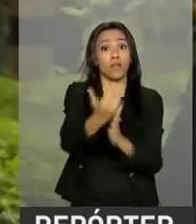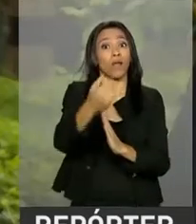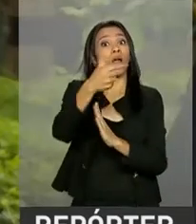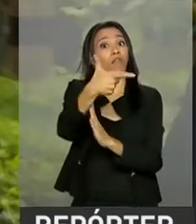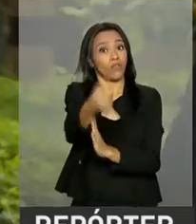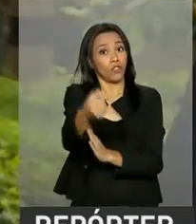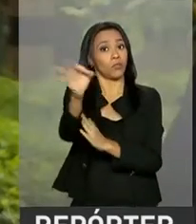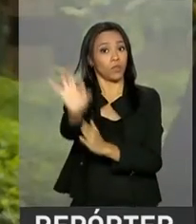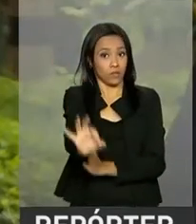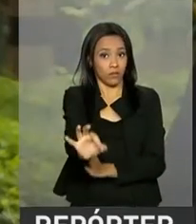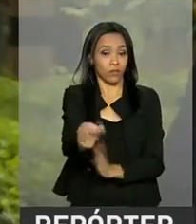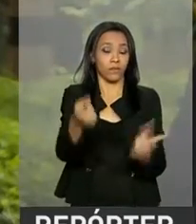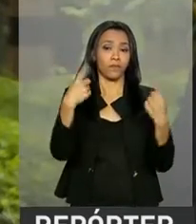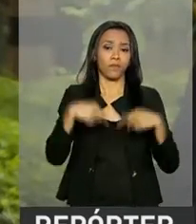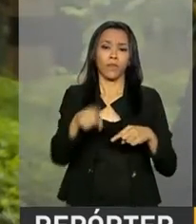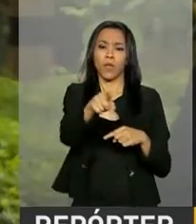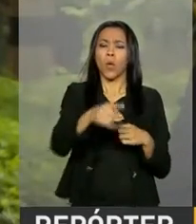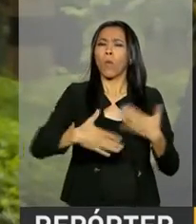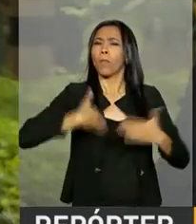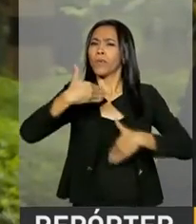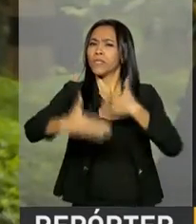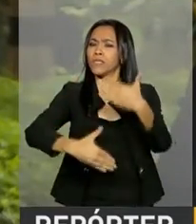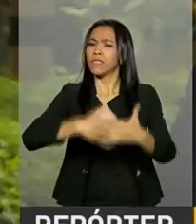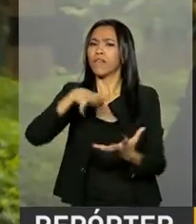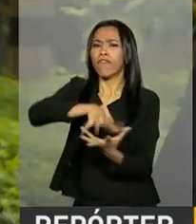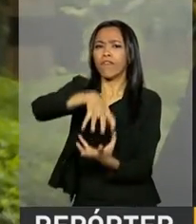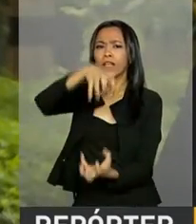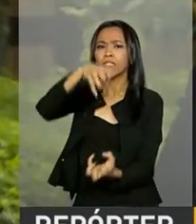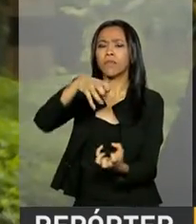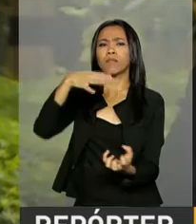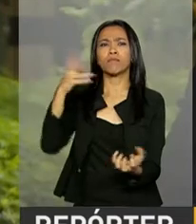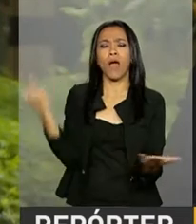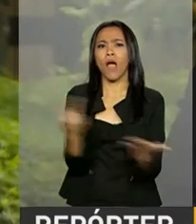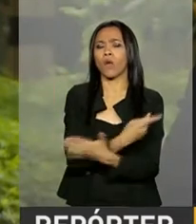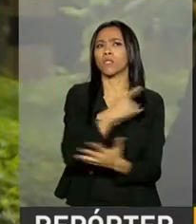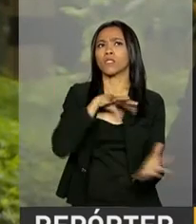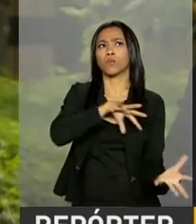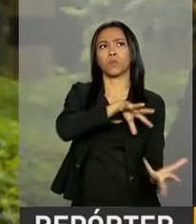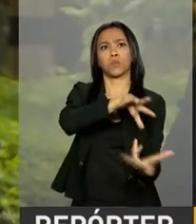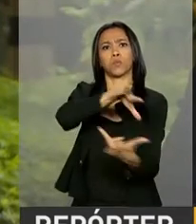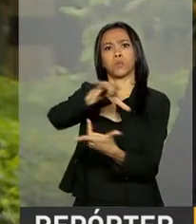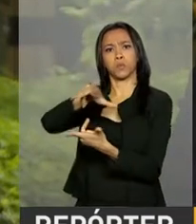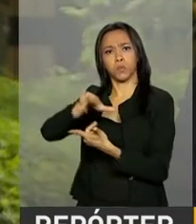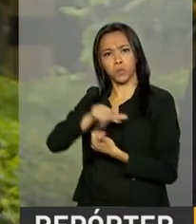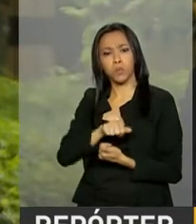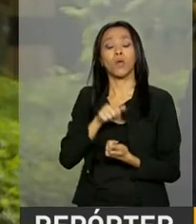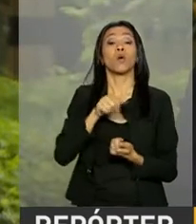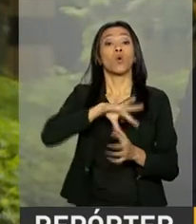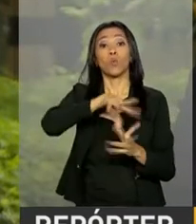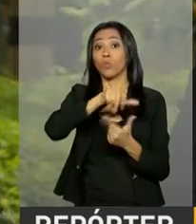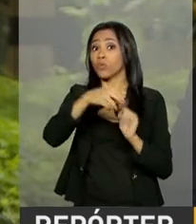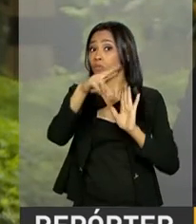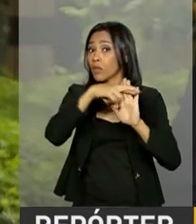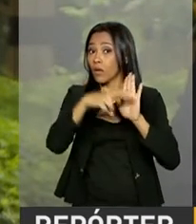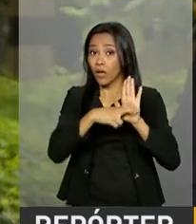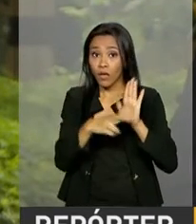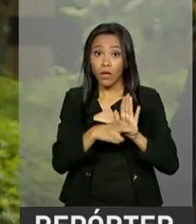O processo de envelhecimento é um processo global. Isso tem provocado uma onda de reforma de previdência no mundo